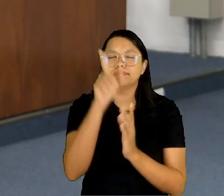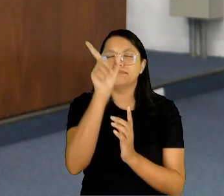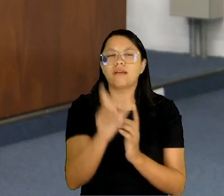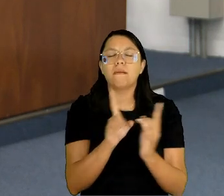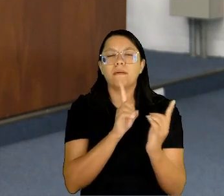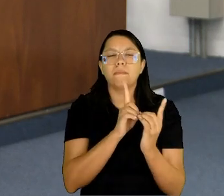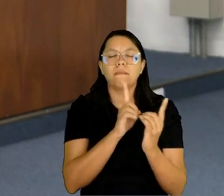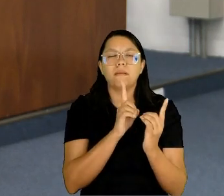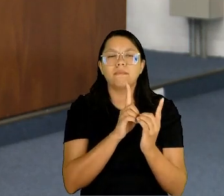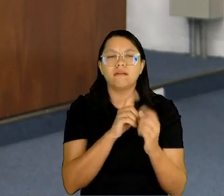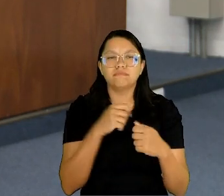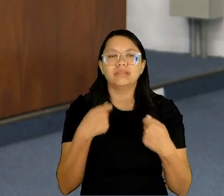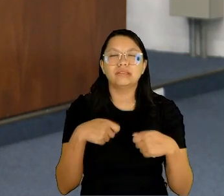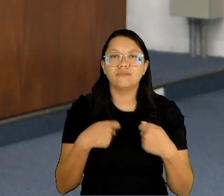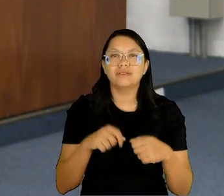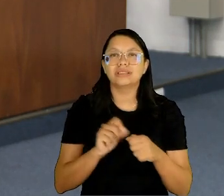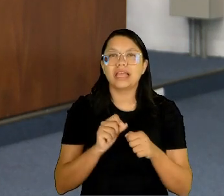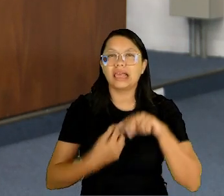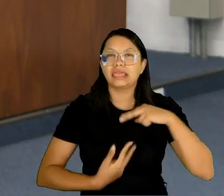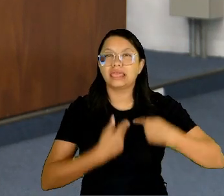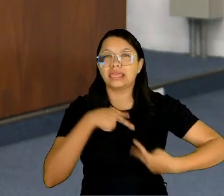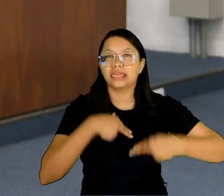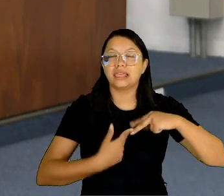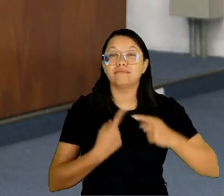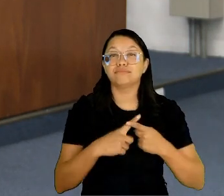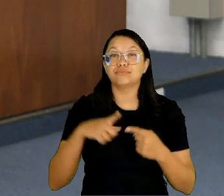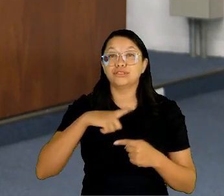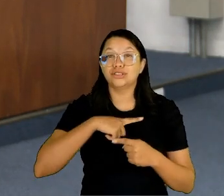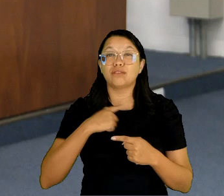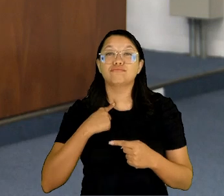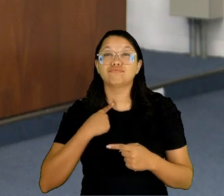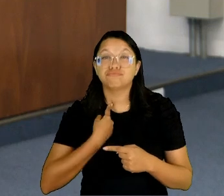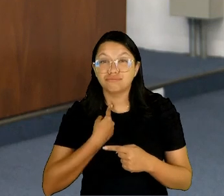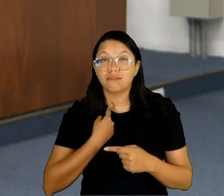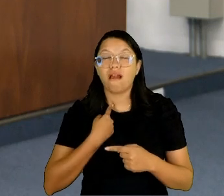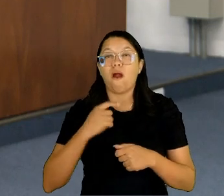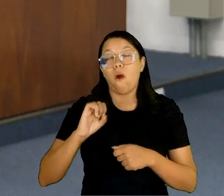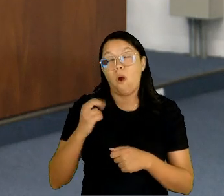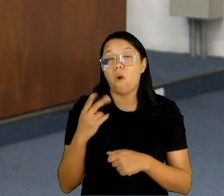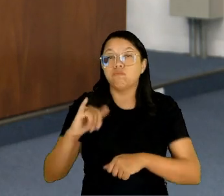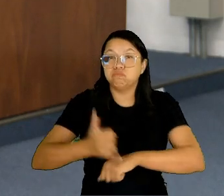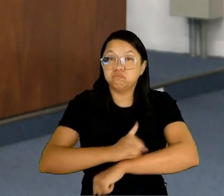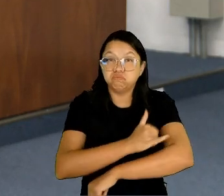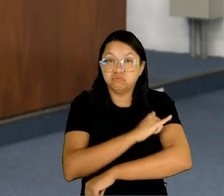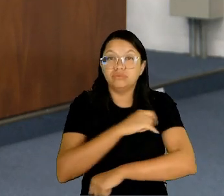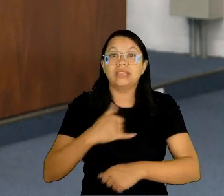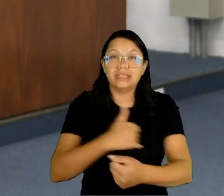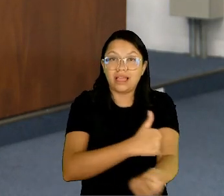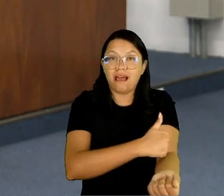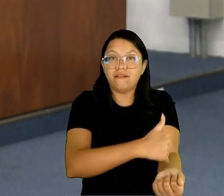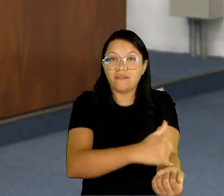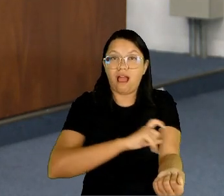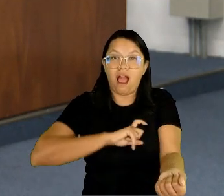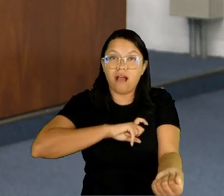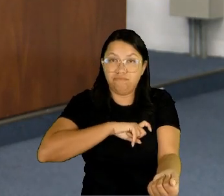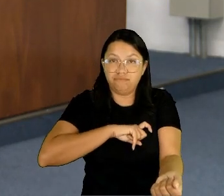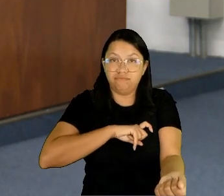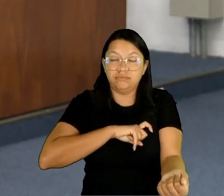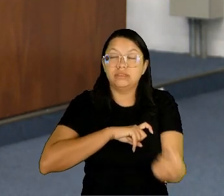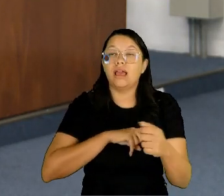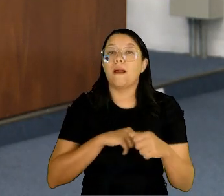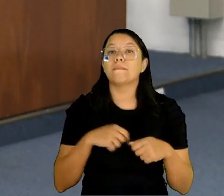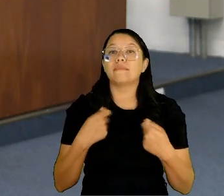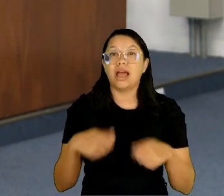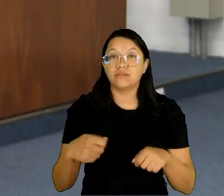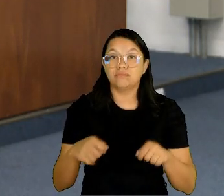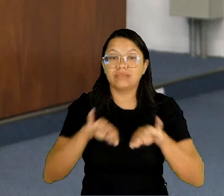teve que colocar um stent, fazer uma ponte de safena, porque tinha alguma obstrução nessa artéria coronariana e ele teve que fazer um procedimento